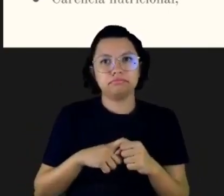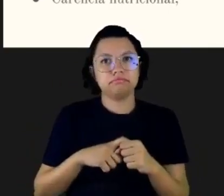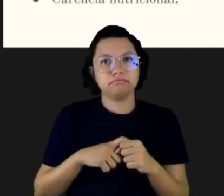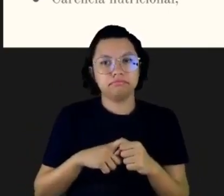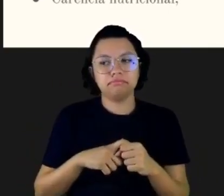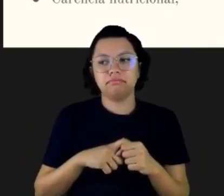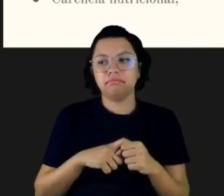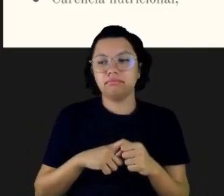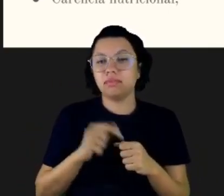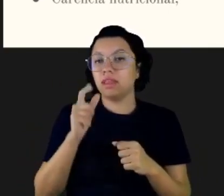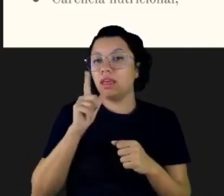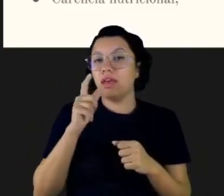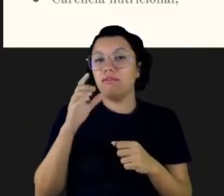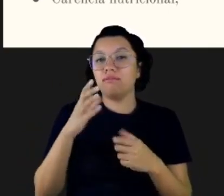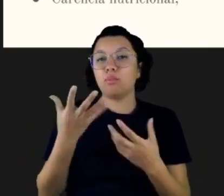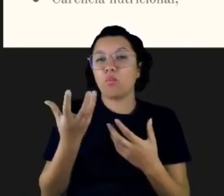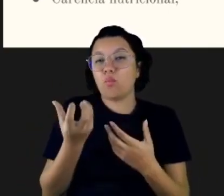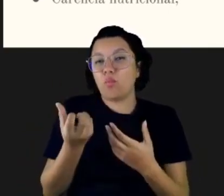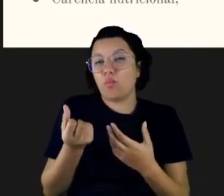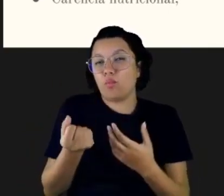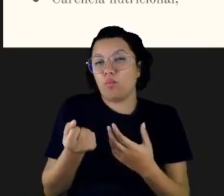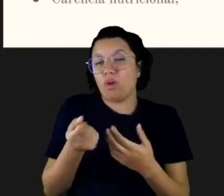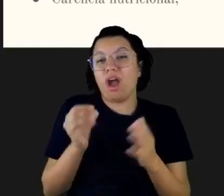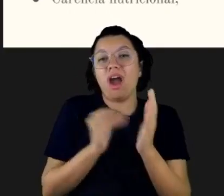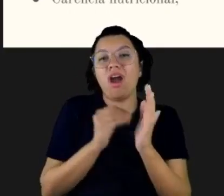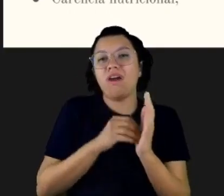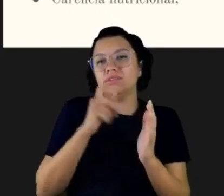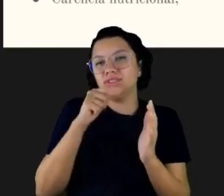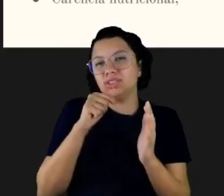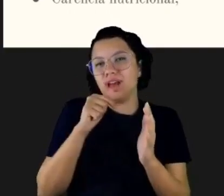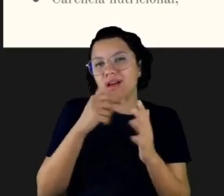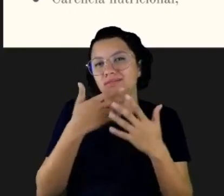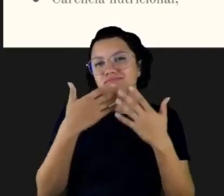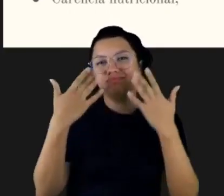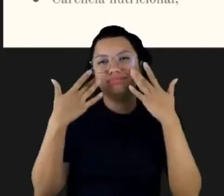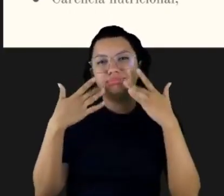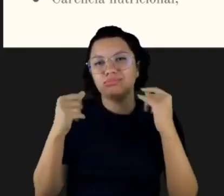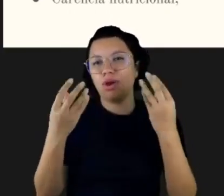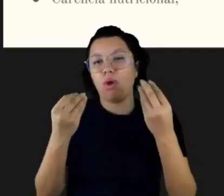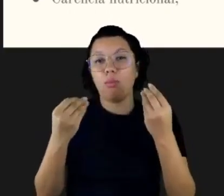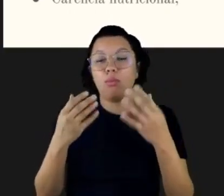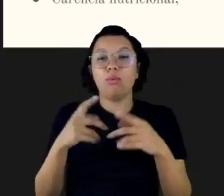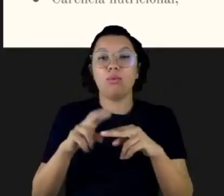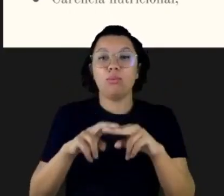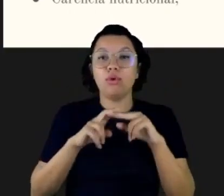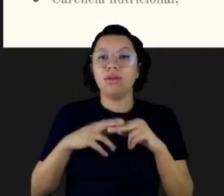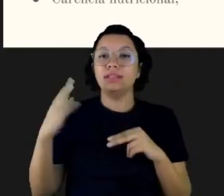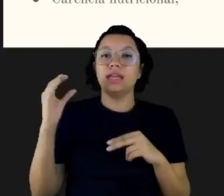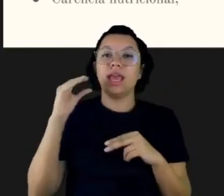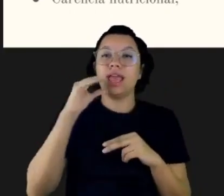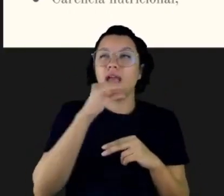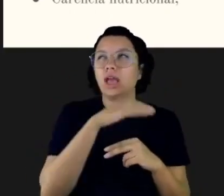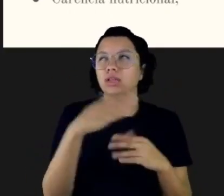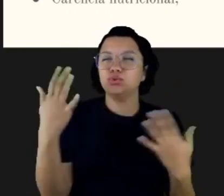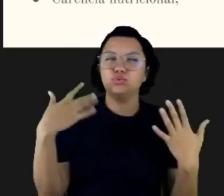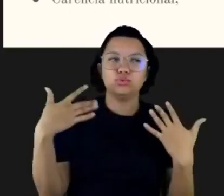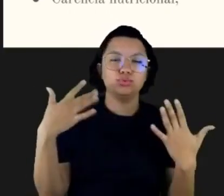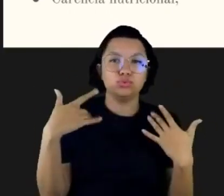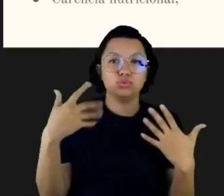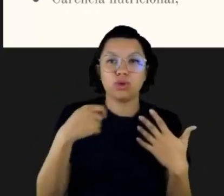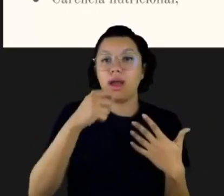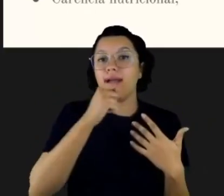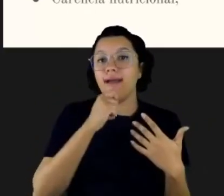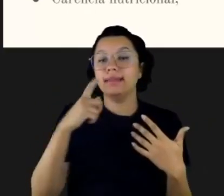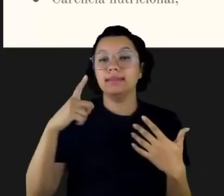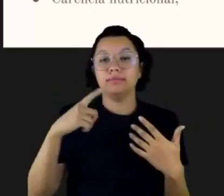Desidratação também é comum demais, principalmente com essa onda forte que tivemos aí e ainda teremos novas, né?